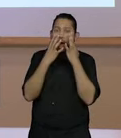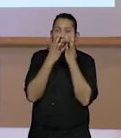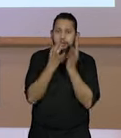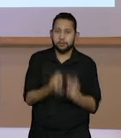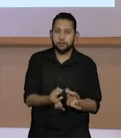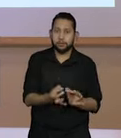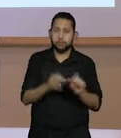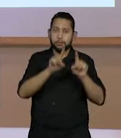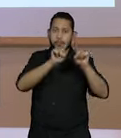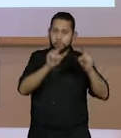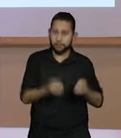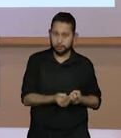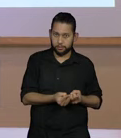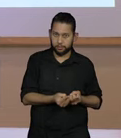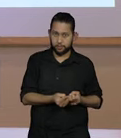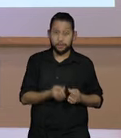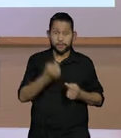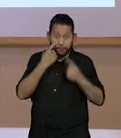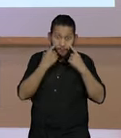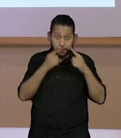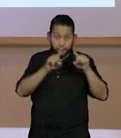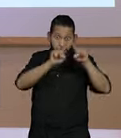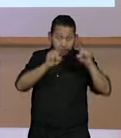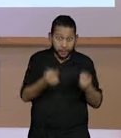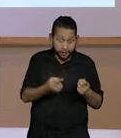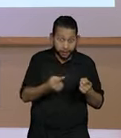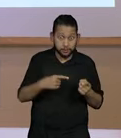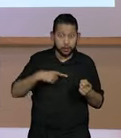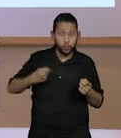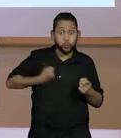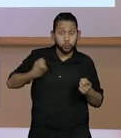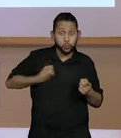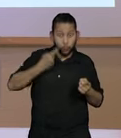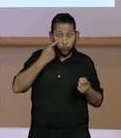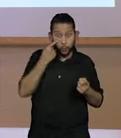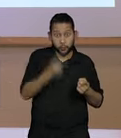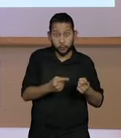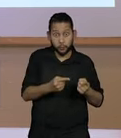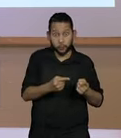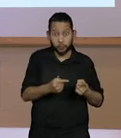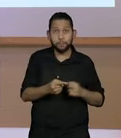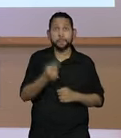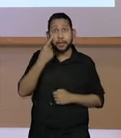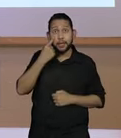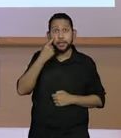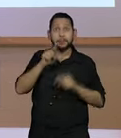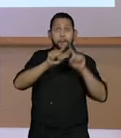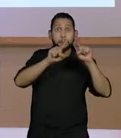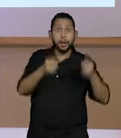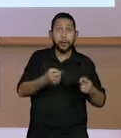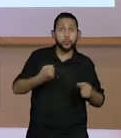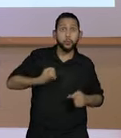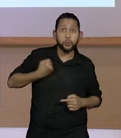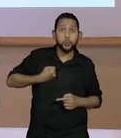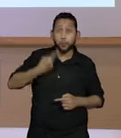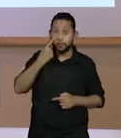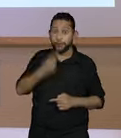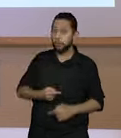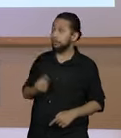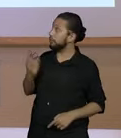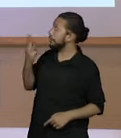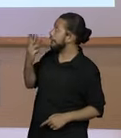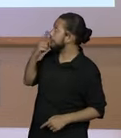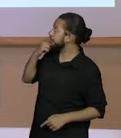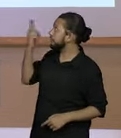Do parênteses. No pé do parênteses, a gente tem um numerinho. Nesse caso desse numerinho, é o quê? É